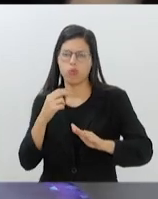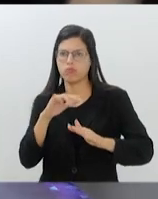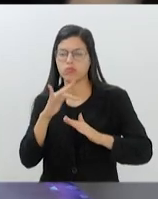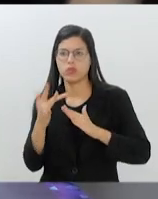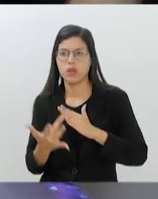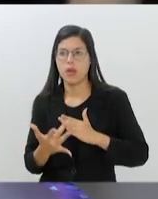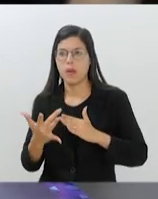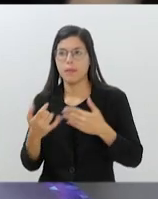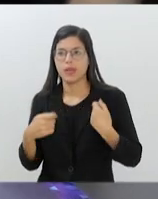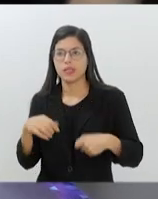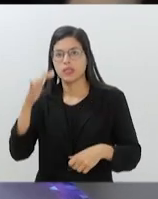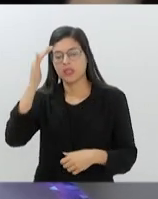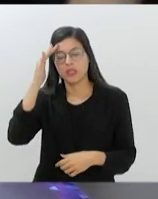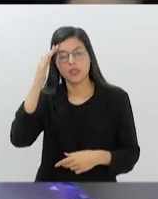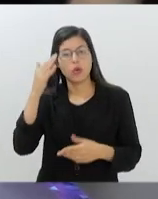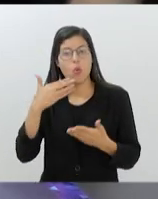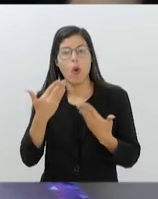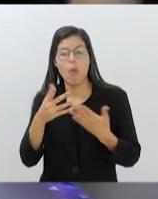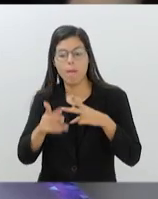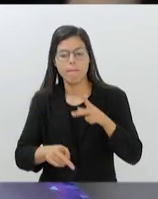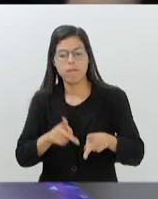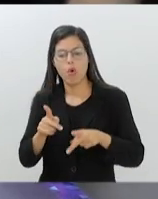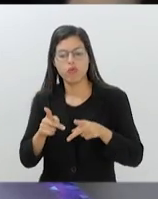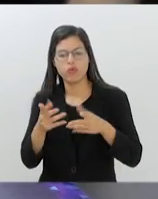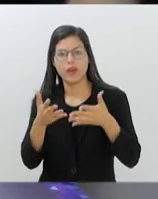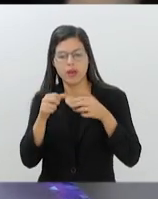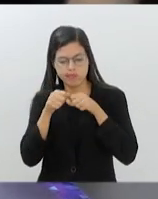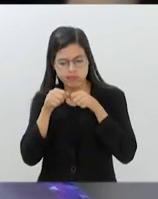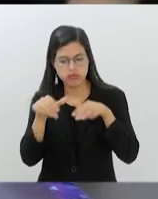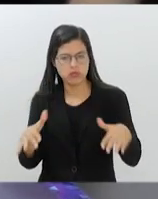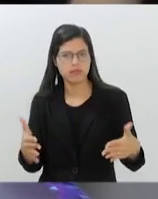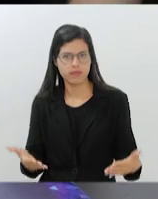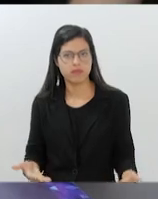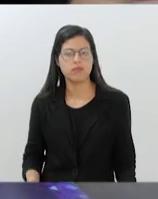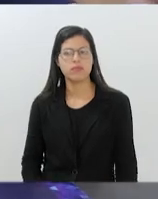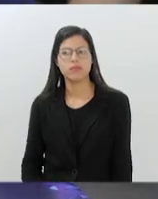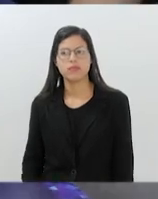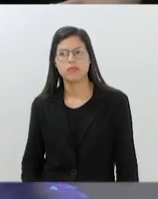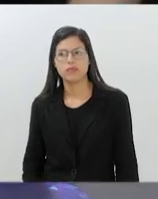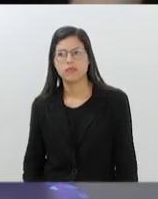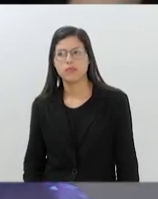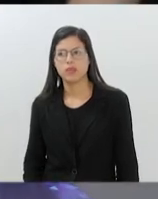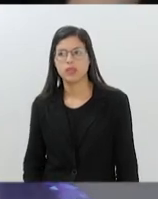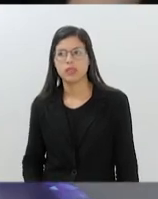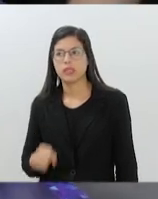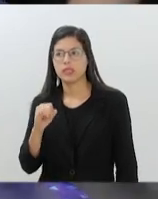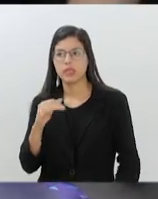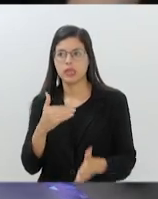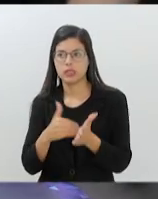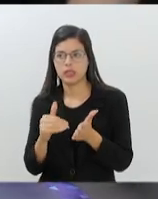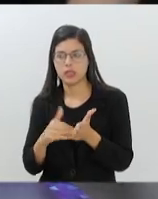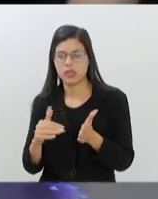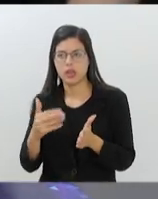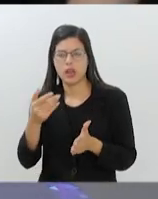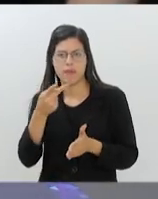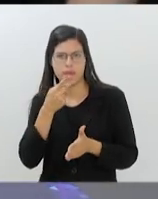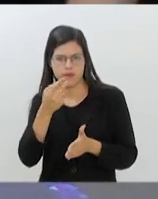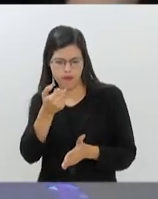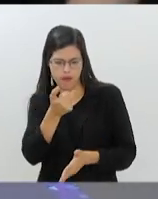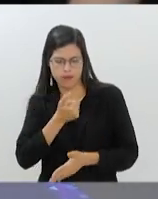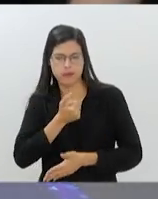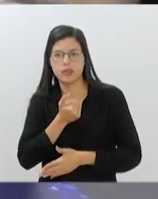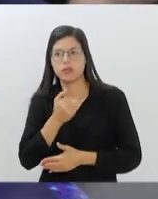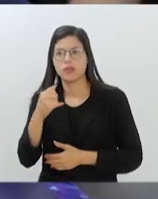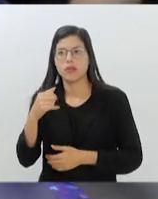Qual o público al alvo que você quer atingir Isso é óbvio é o que eu pressuponho é o que eu pressuponho então se a secretaria me diz que há uma demanda de